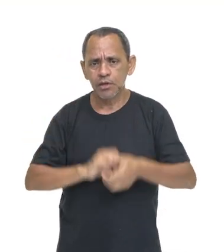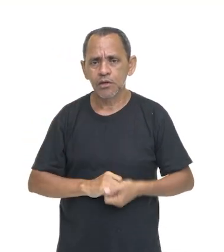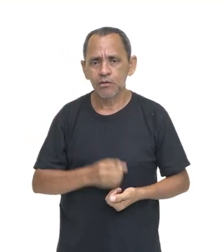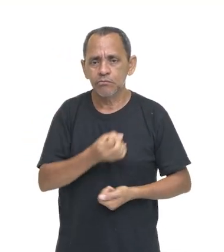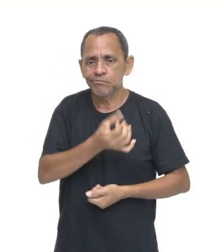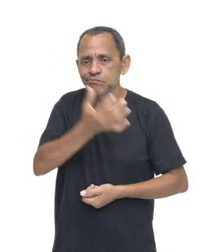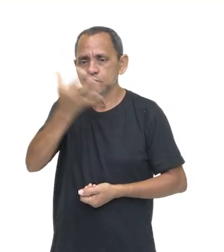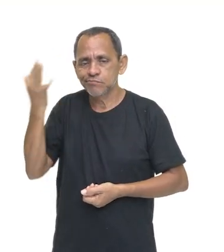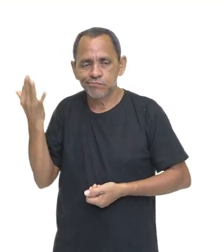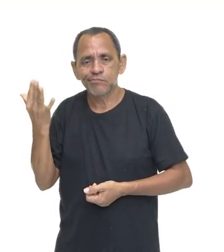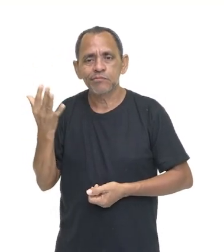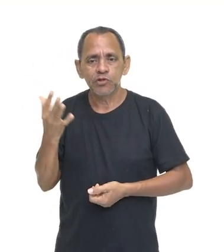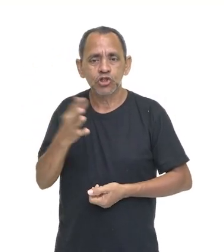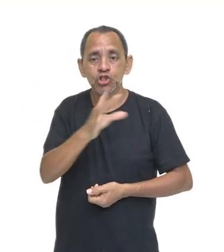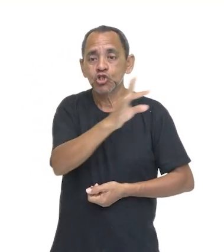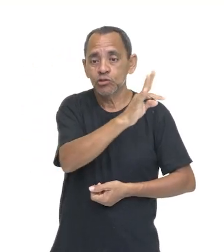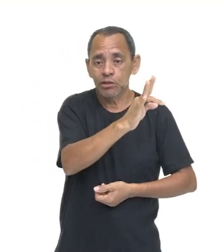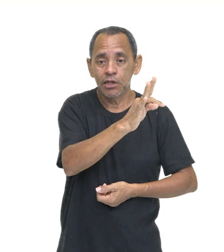a 1.000